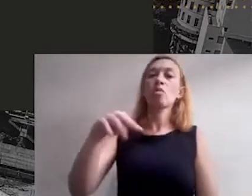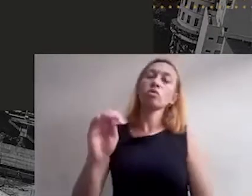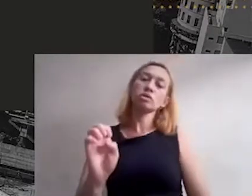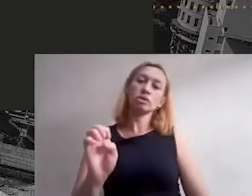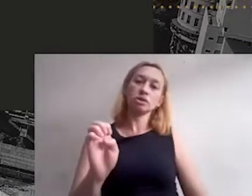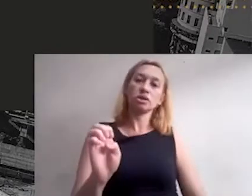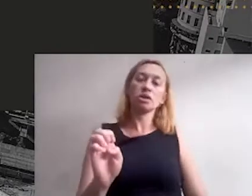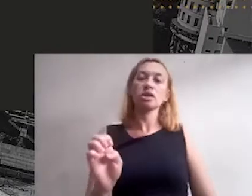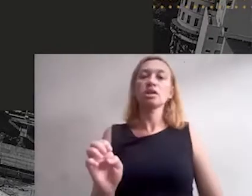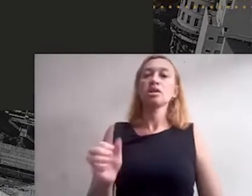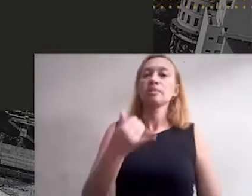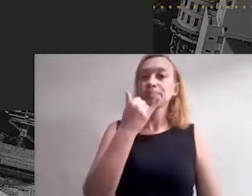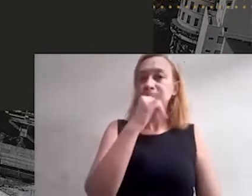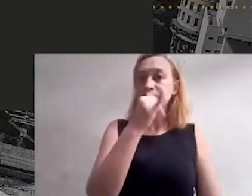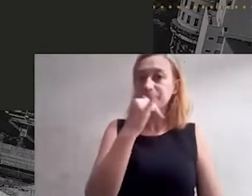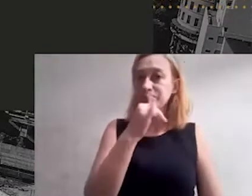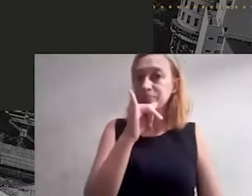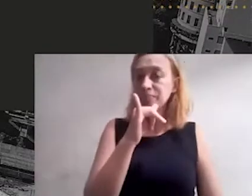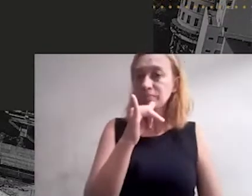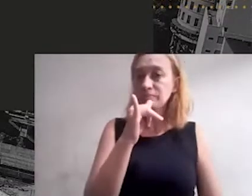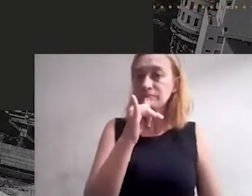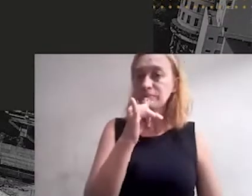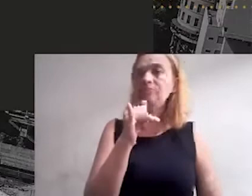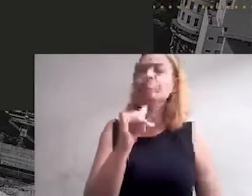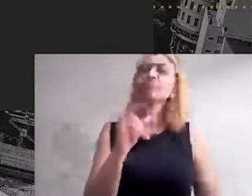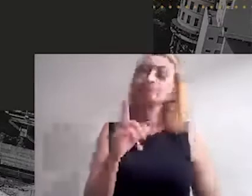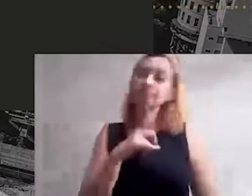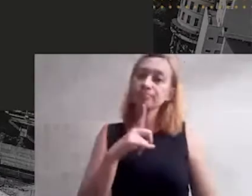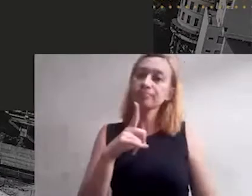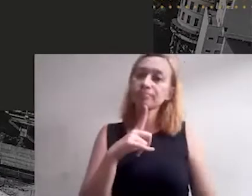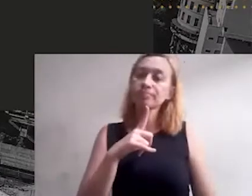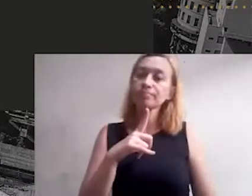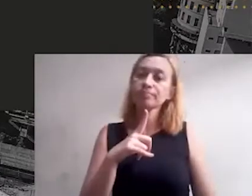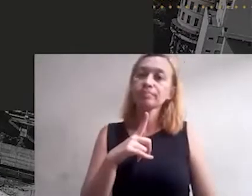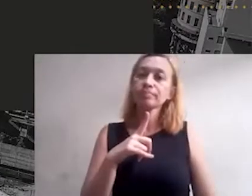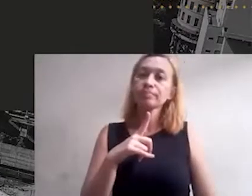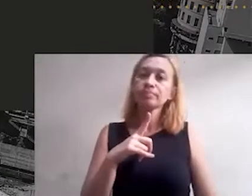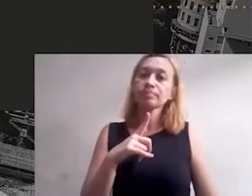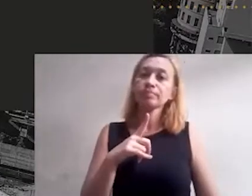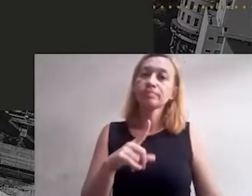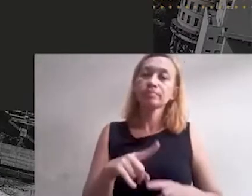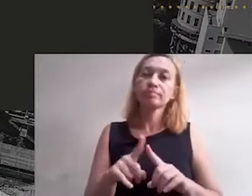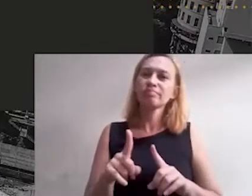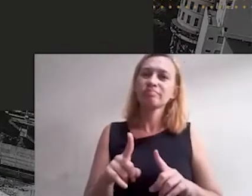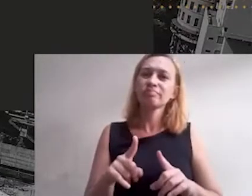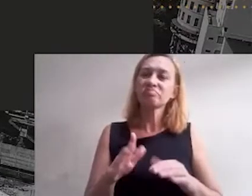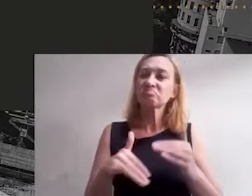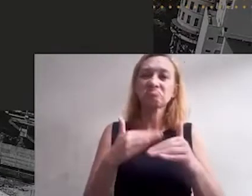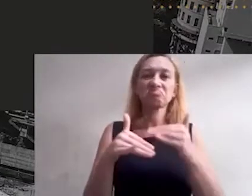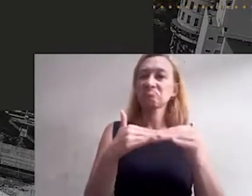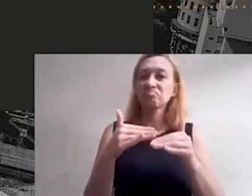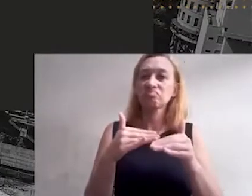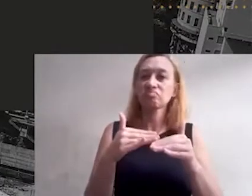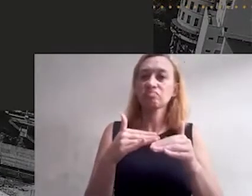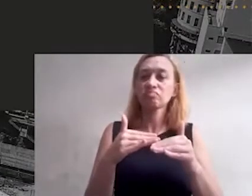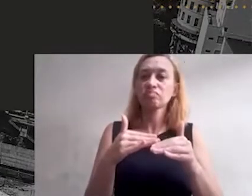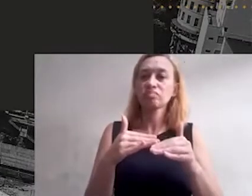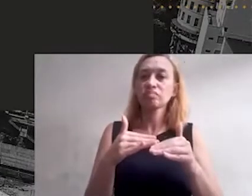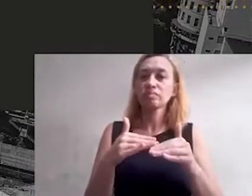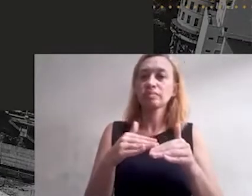questionado se é caro, isso, mas gera uma energia, mas ela não gerou prosperidade. Altamira é um lugar que tem